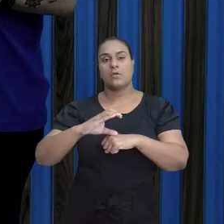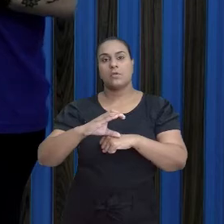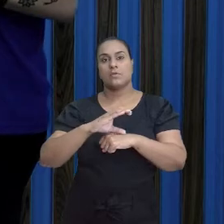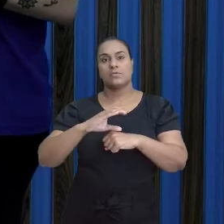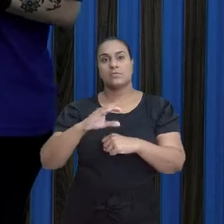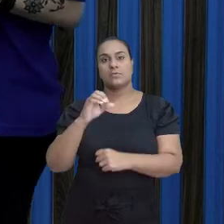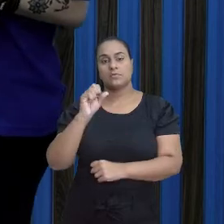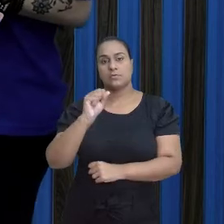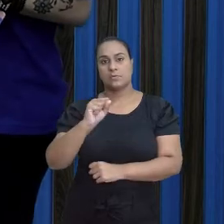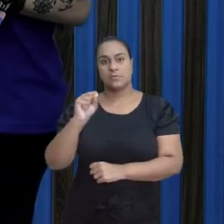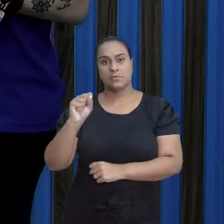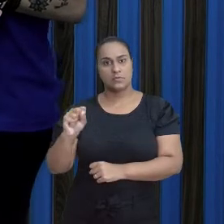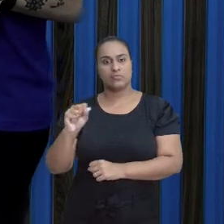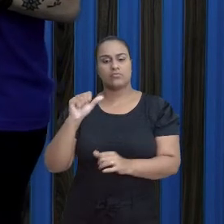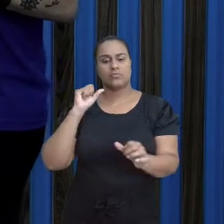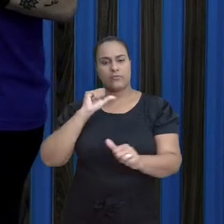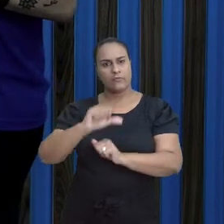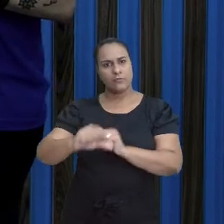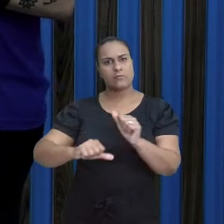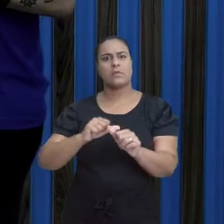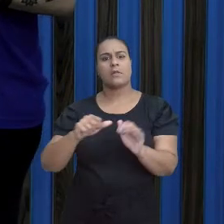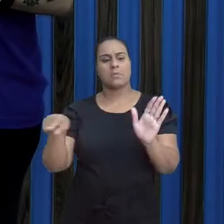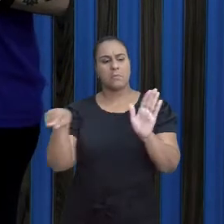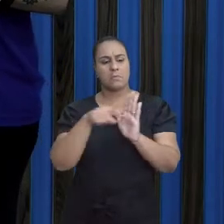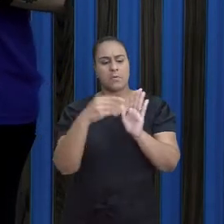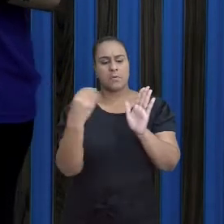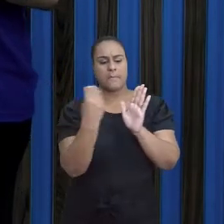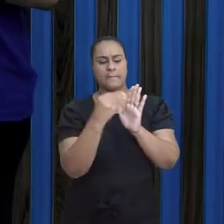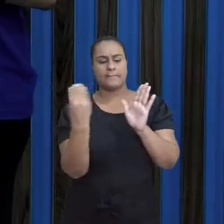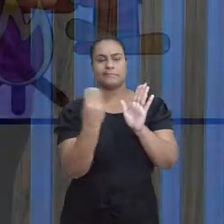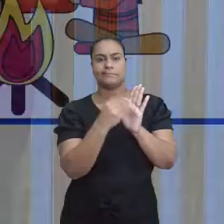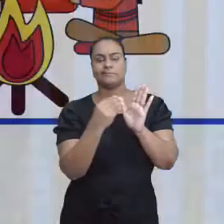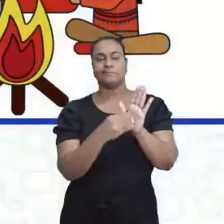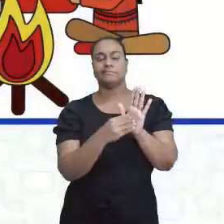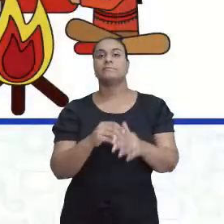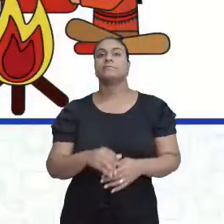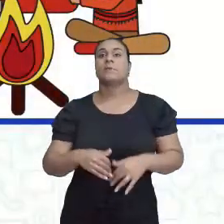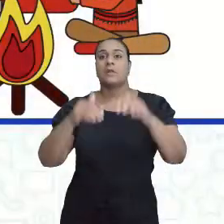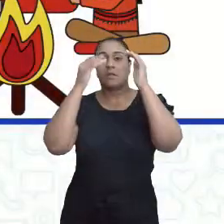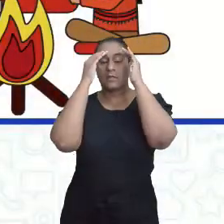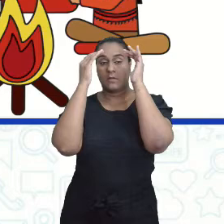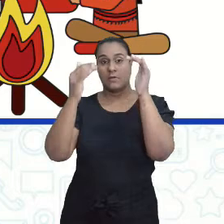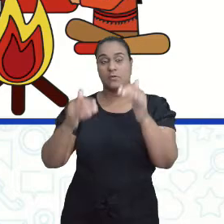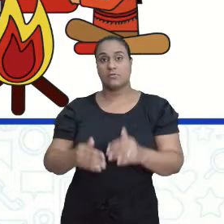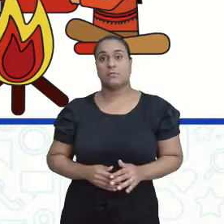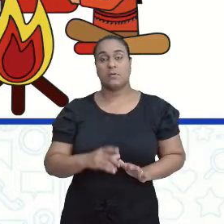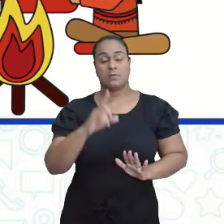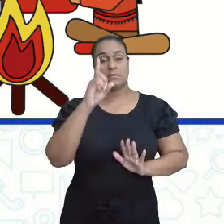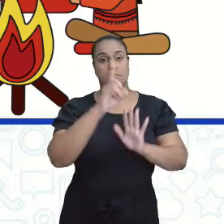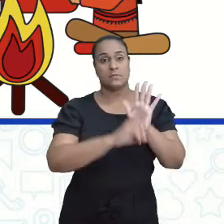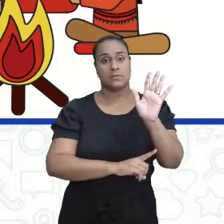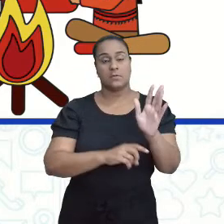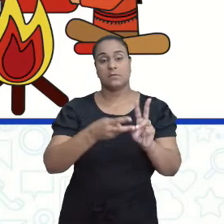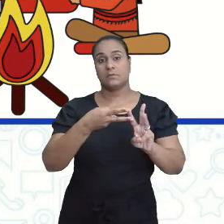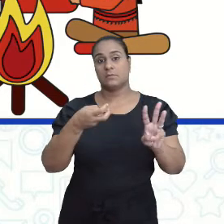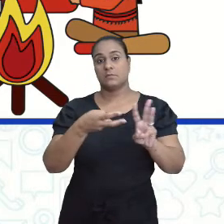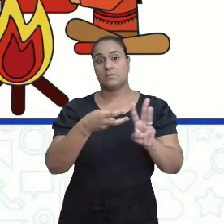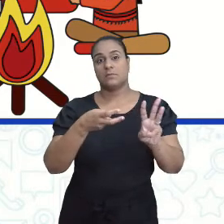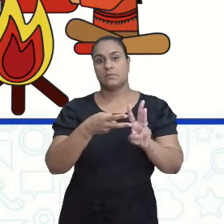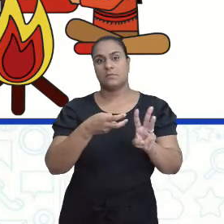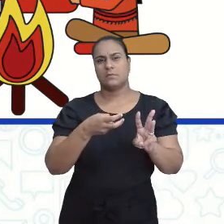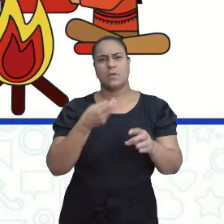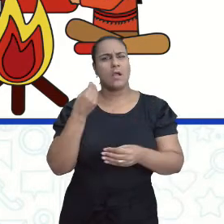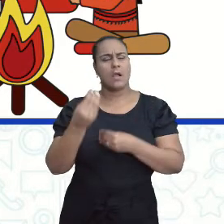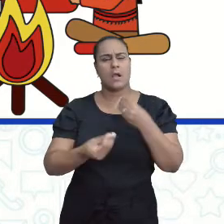ok? Então vamos seguir. E o respeito aos direitos indígenas atualmente, né? Como é que está esse